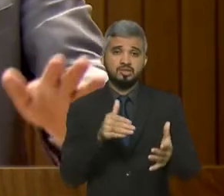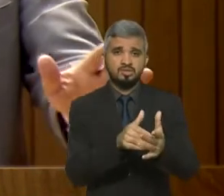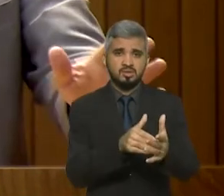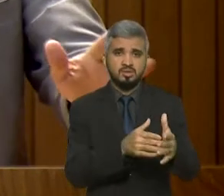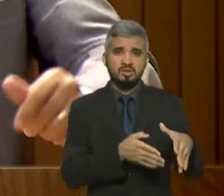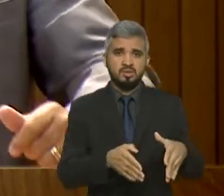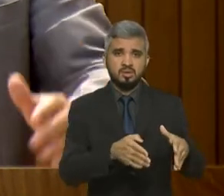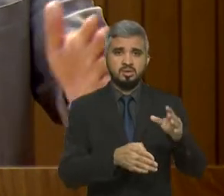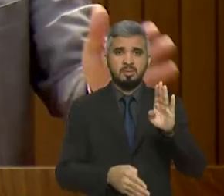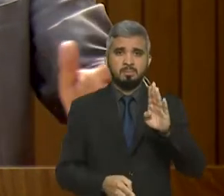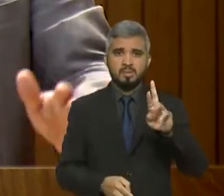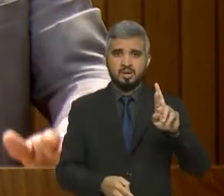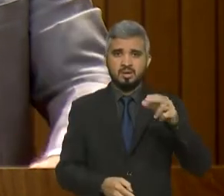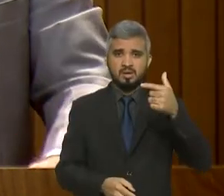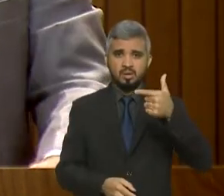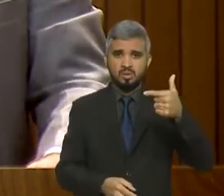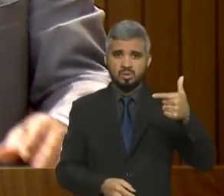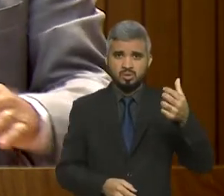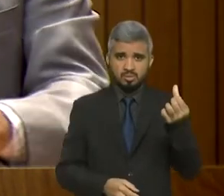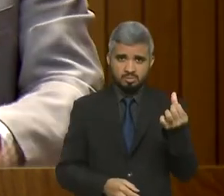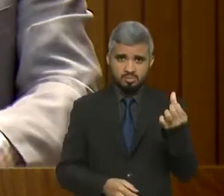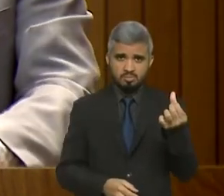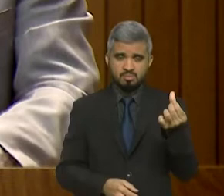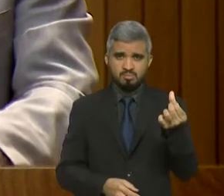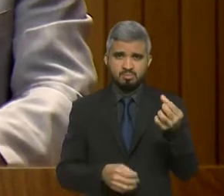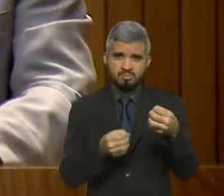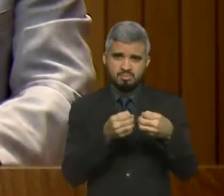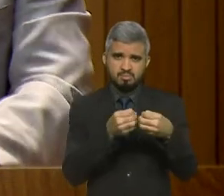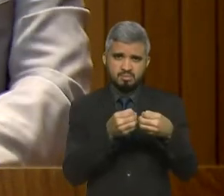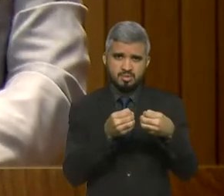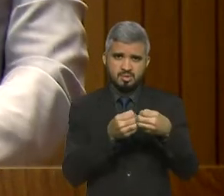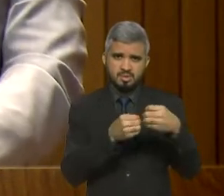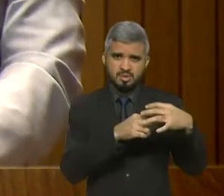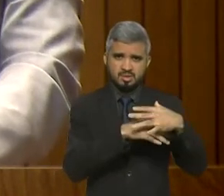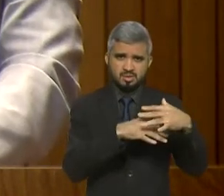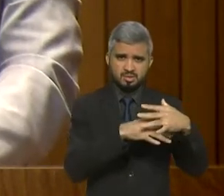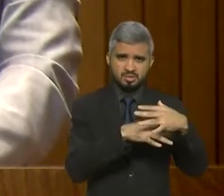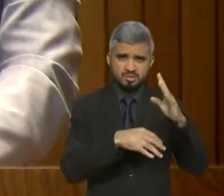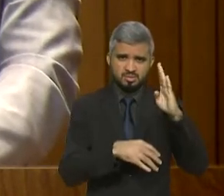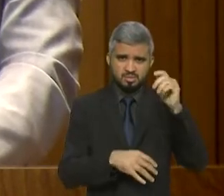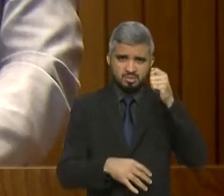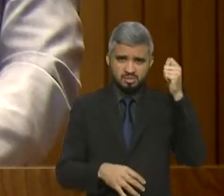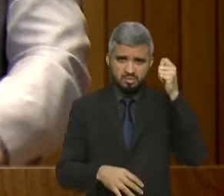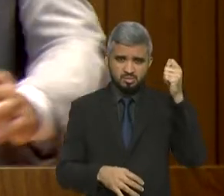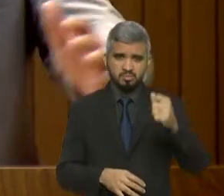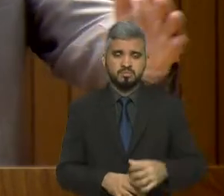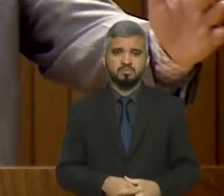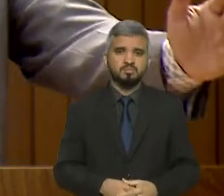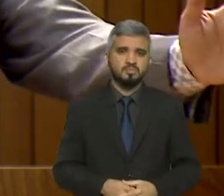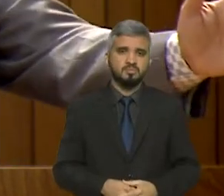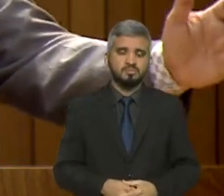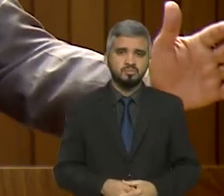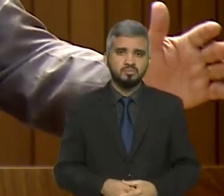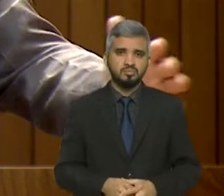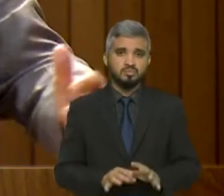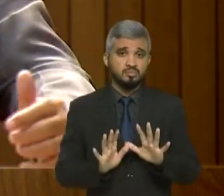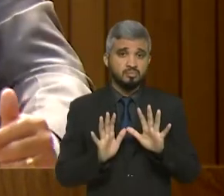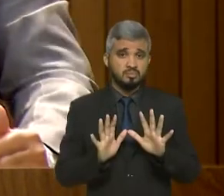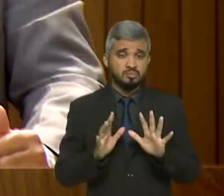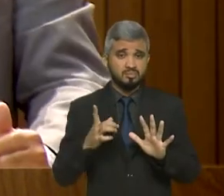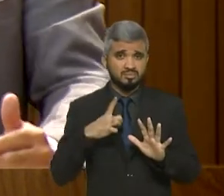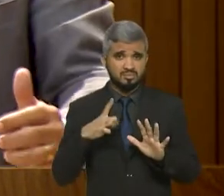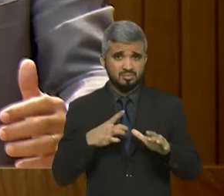BR-226, lá próximo, muito próximo da cidade de Barra do Corda. Mas existe um trecho na